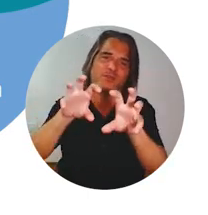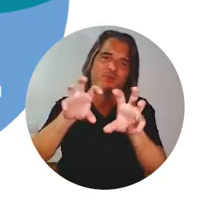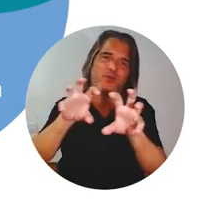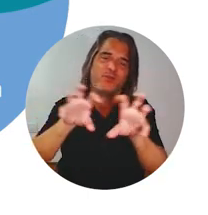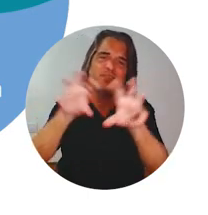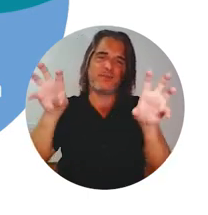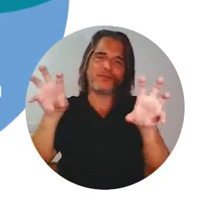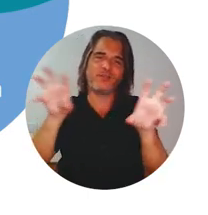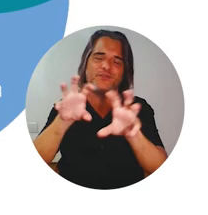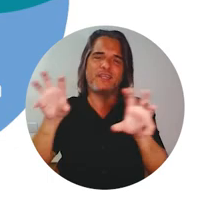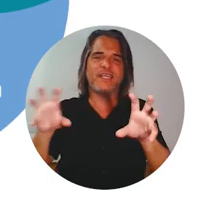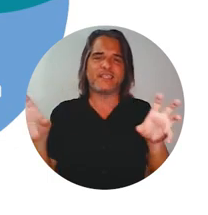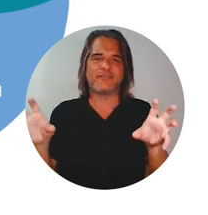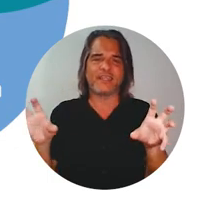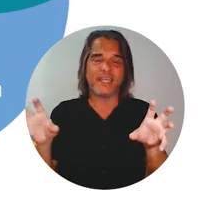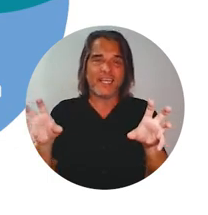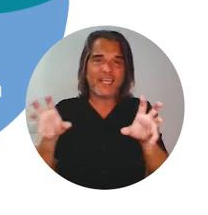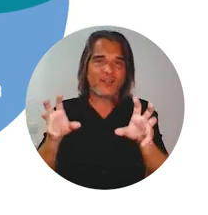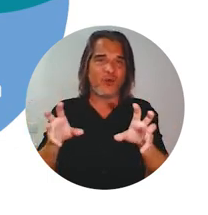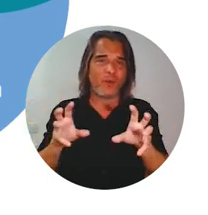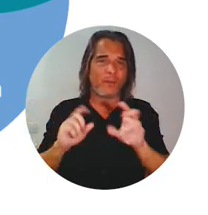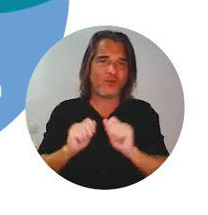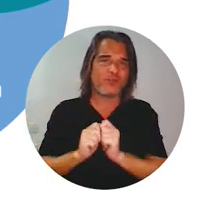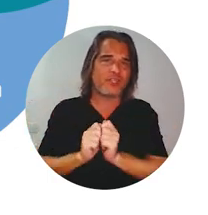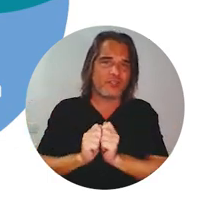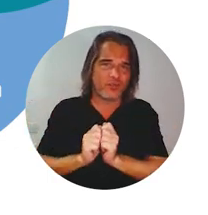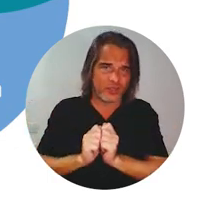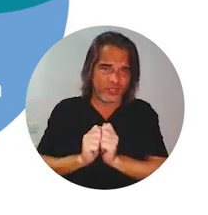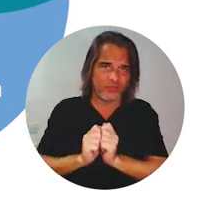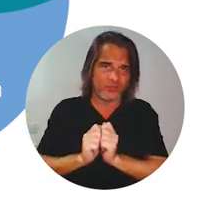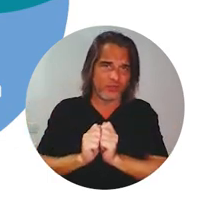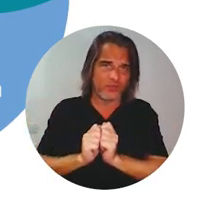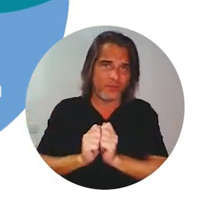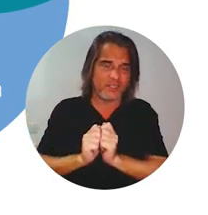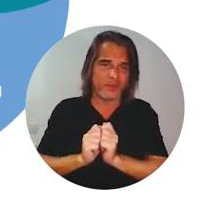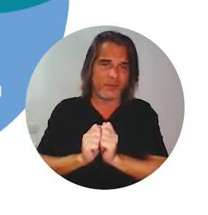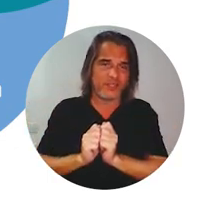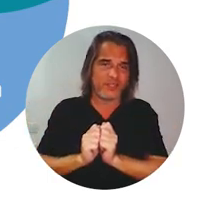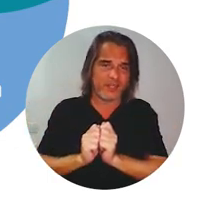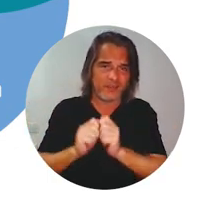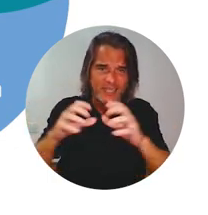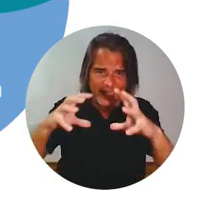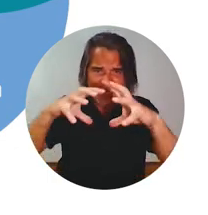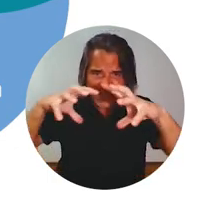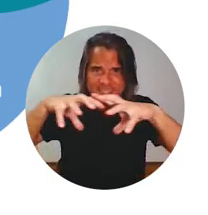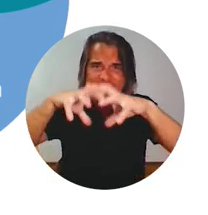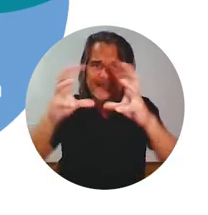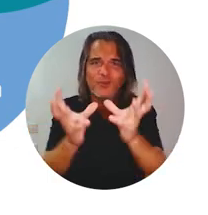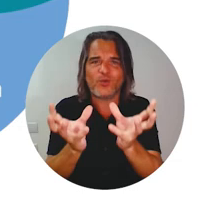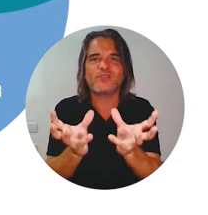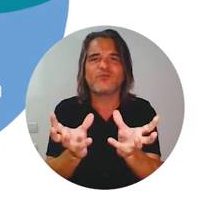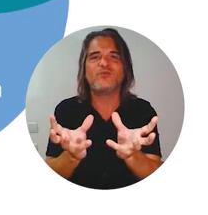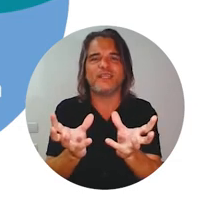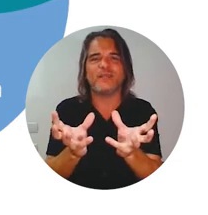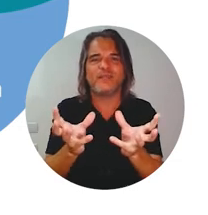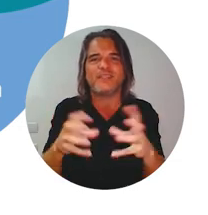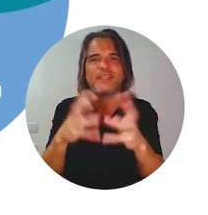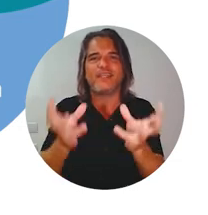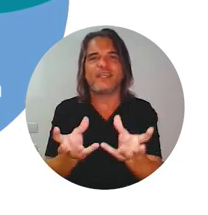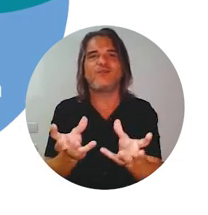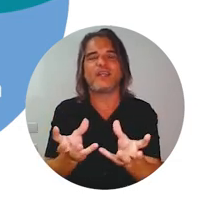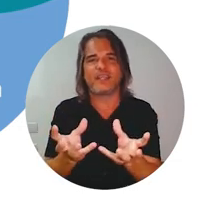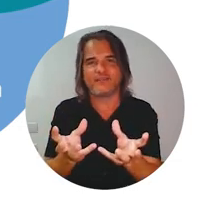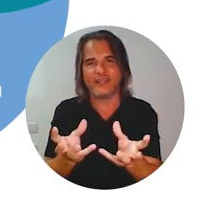numa mesma pessoa, pode ser pessoas diferentes, enfim. Então, o papel do gestor nisso tudo é principalmente trabalhar nesse círculo azul aí.